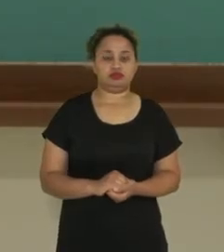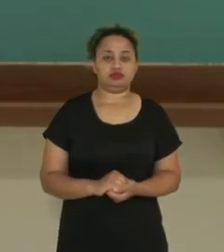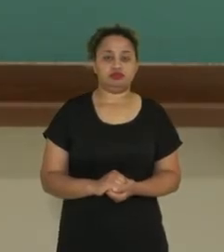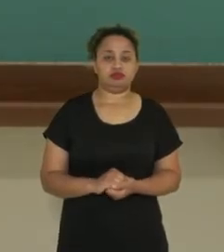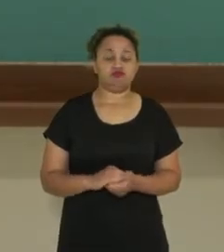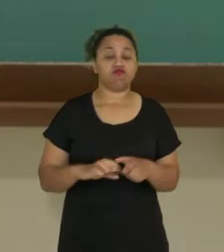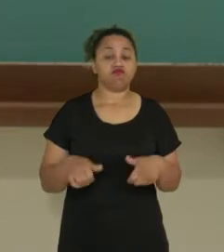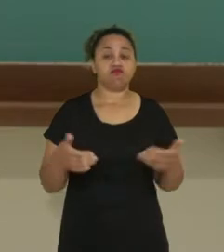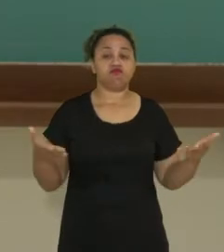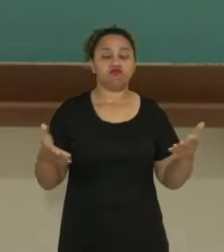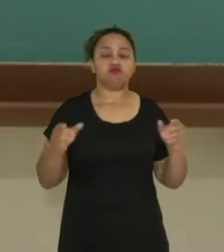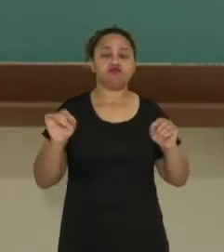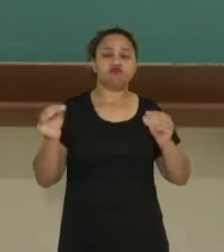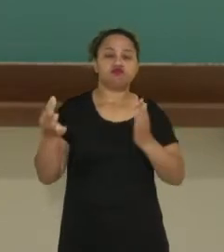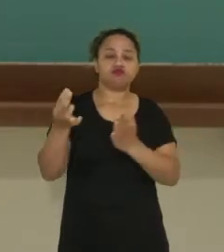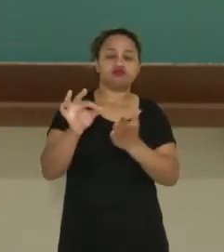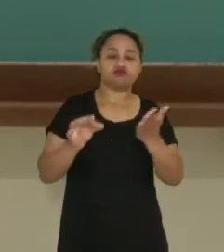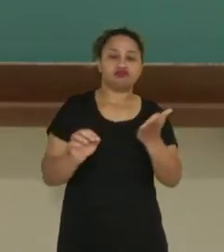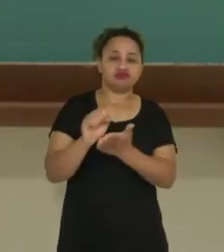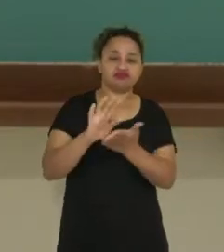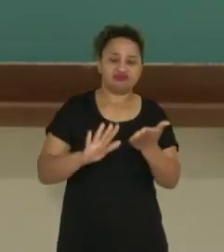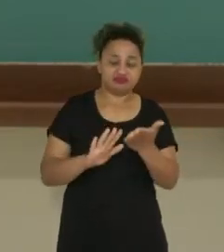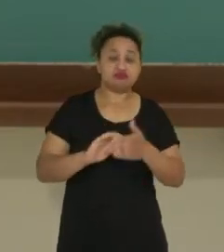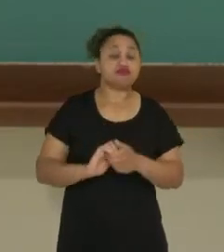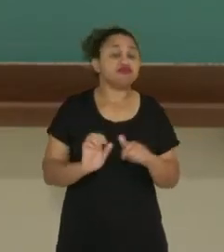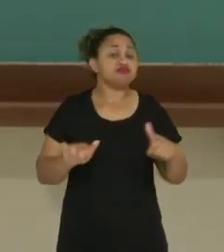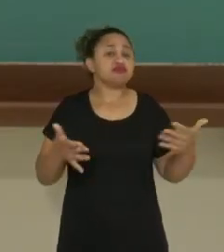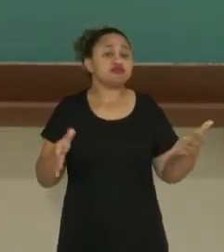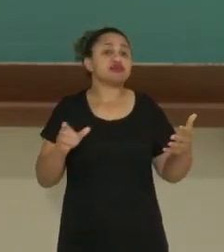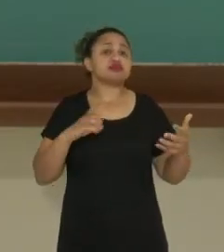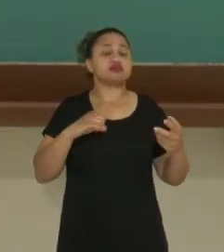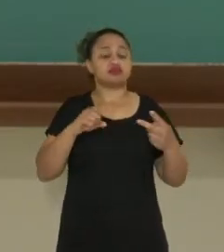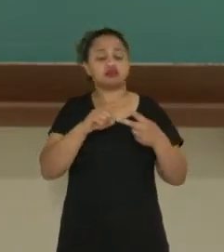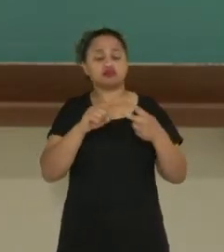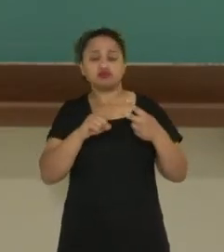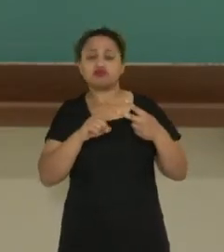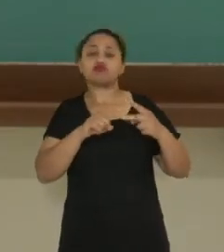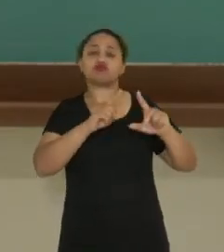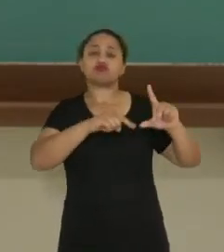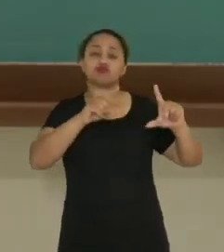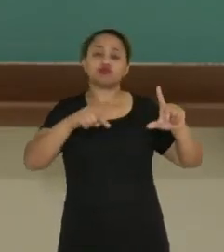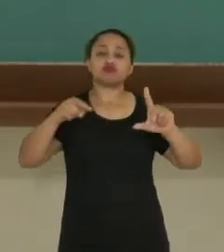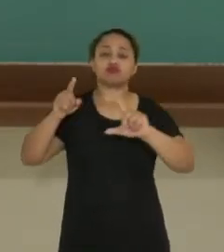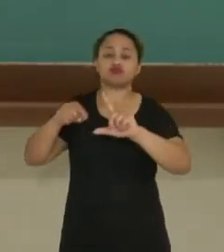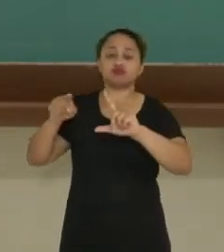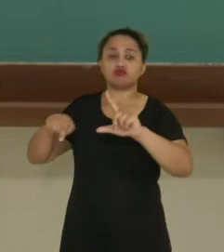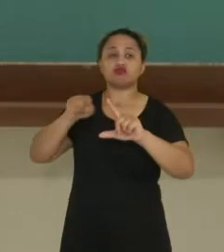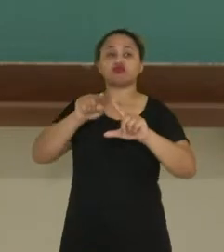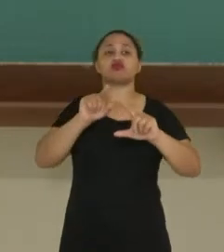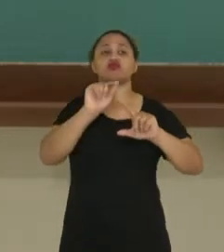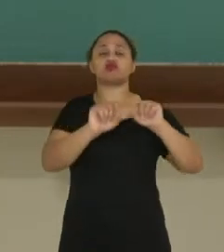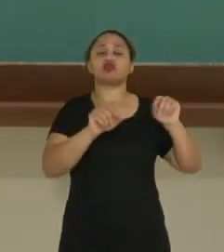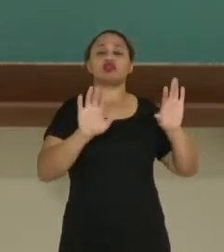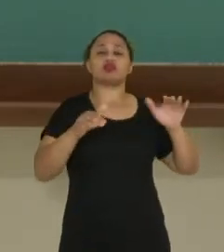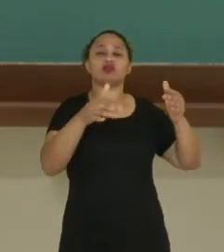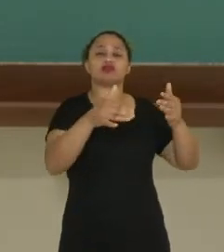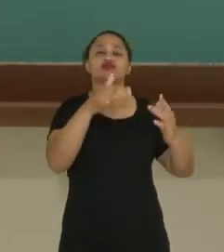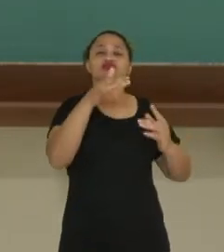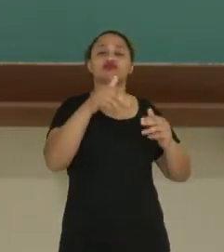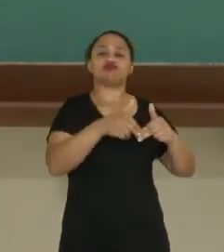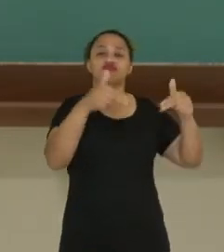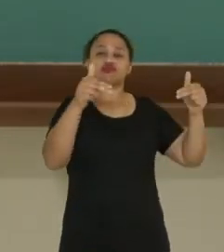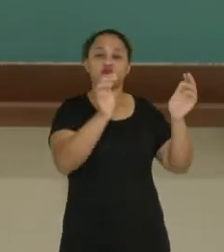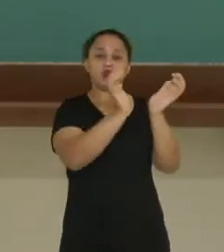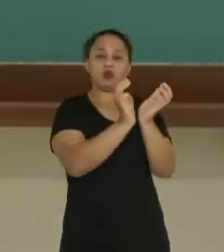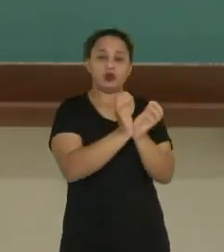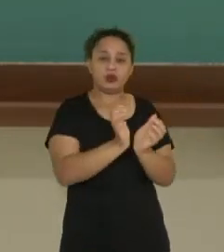Pessoal, vamos então corrigir a nossa atividade, né? Temos dois gráficos, o da esquerda, a matriz étnica do Paraná, o da direita,